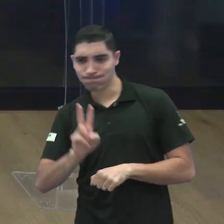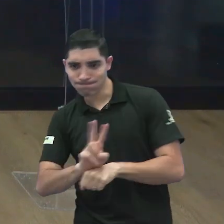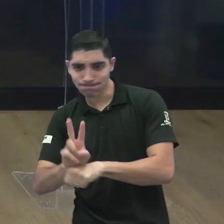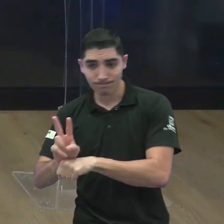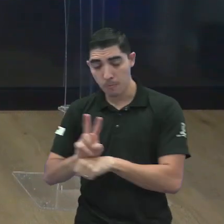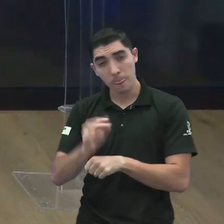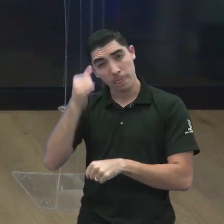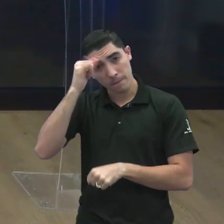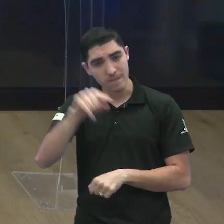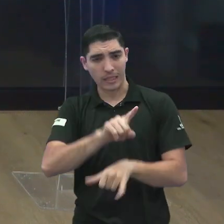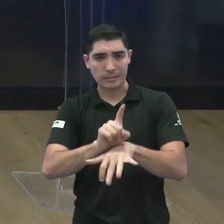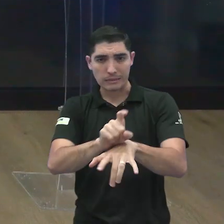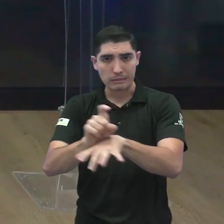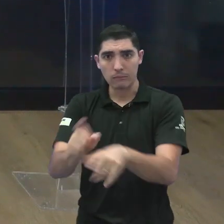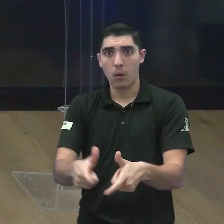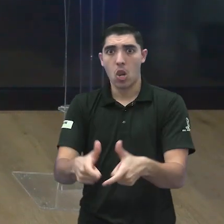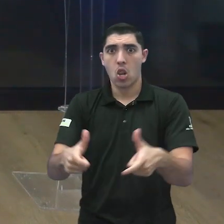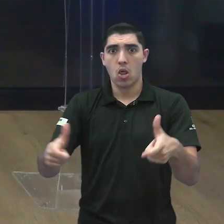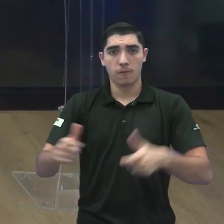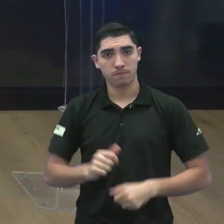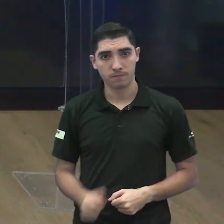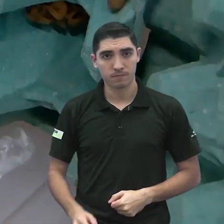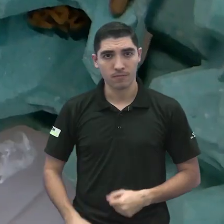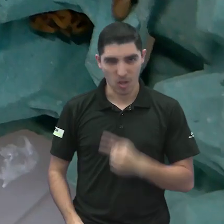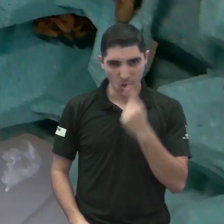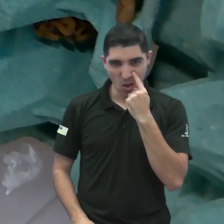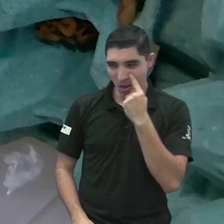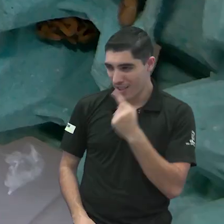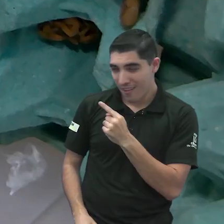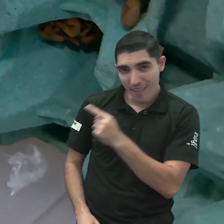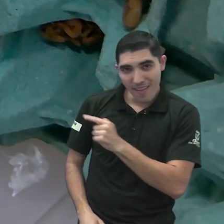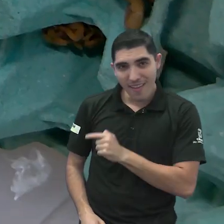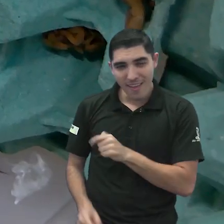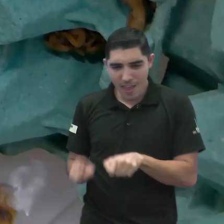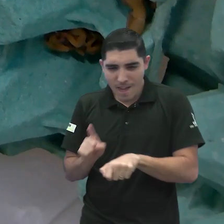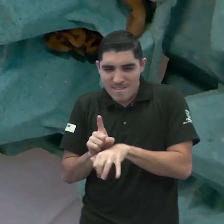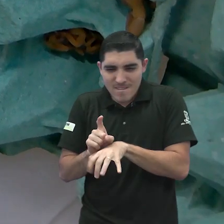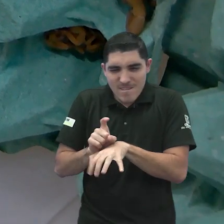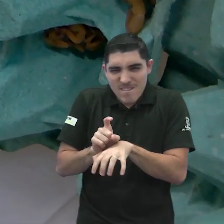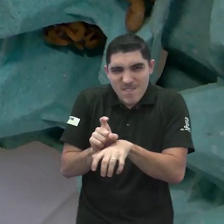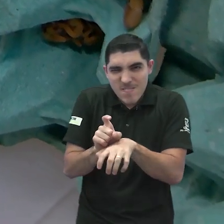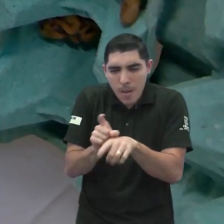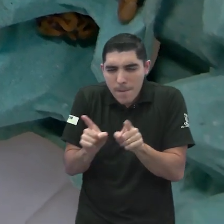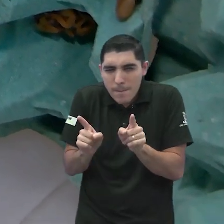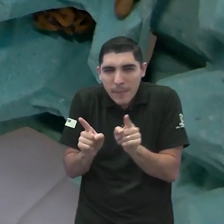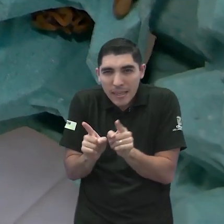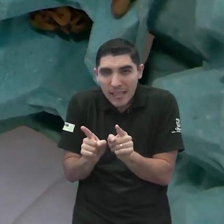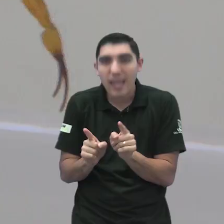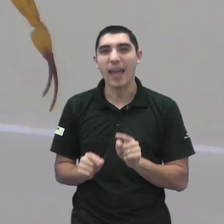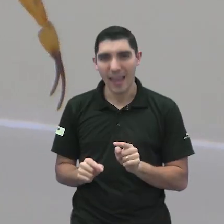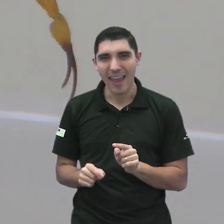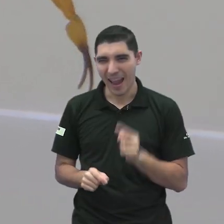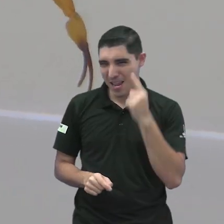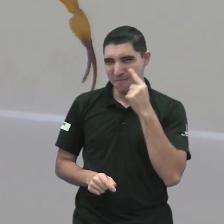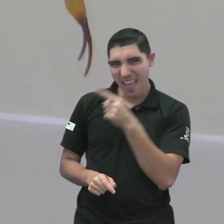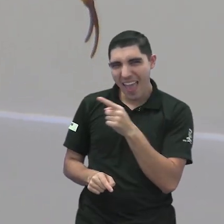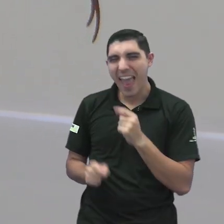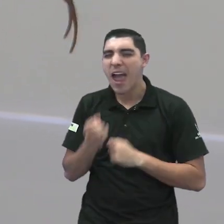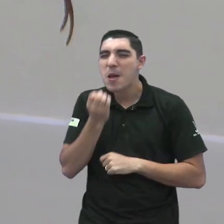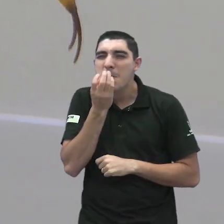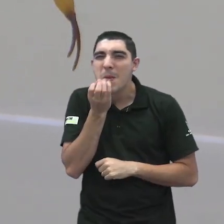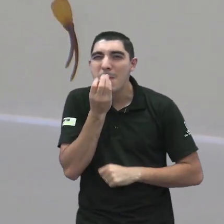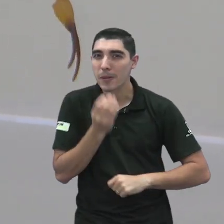evitar acidentes com os bichos peçonhentos. Esse bichinho invertebrado, pequenininho, não